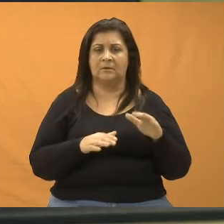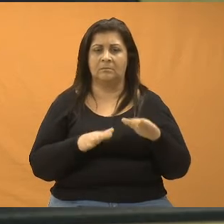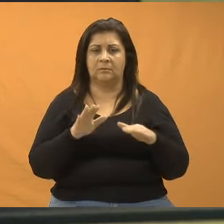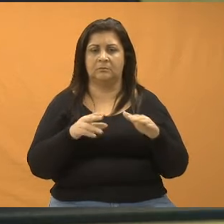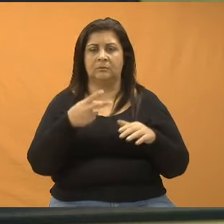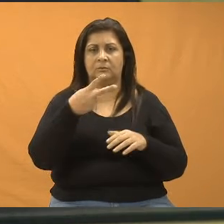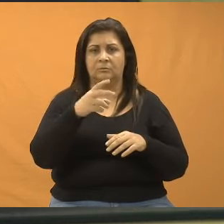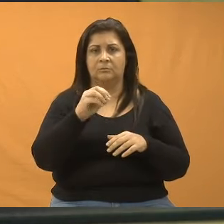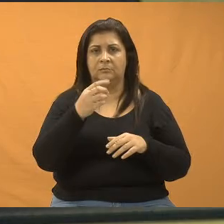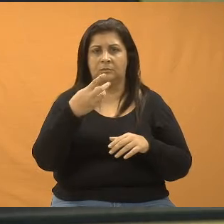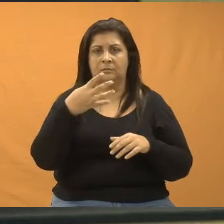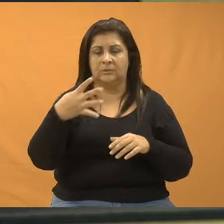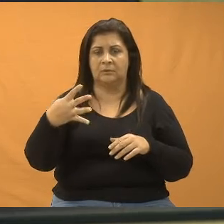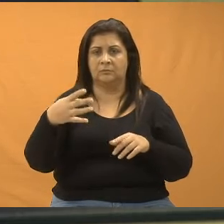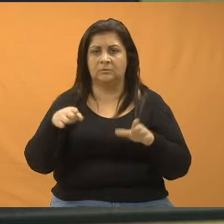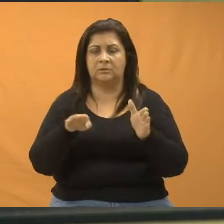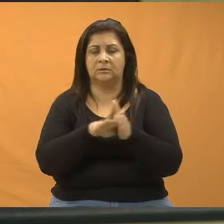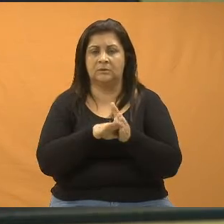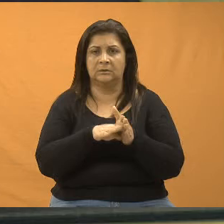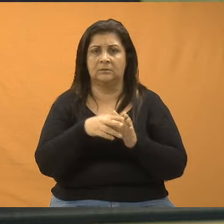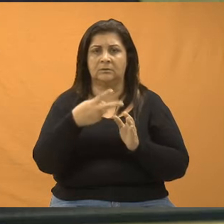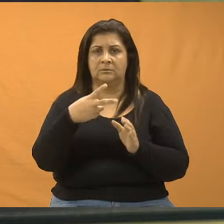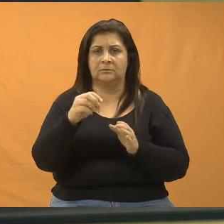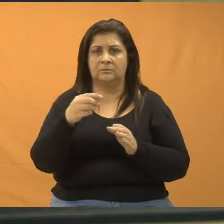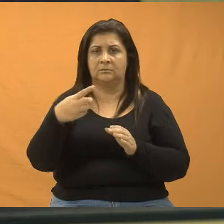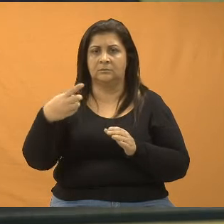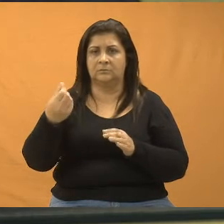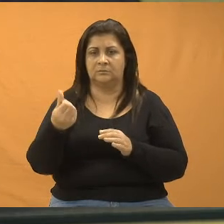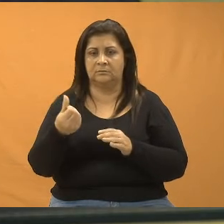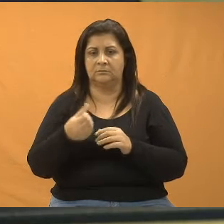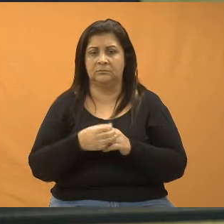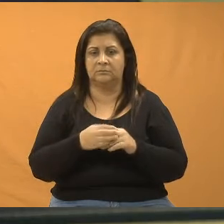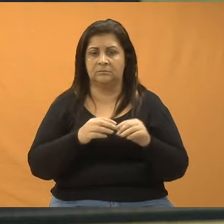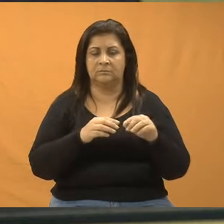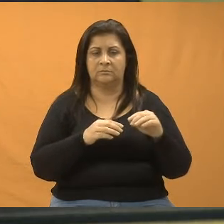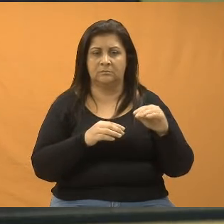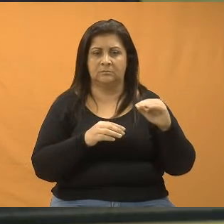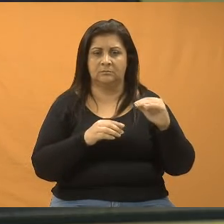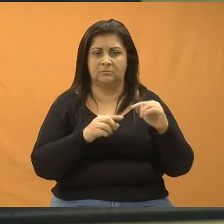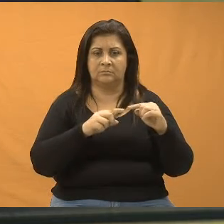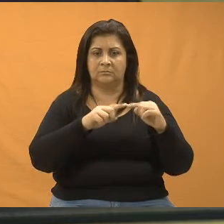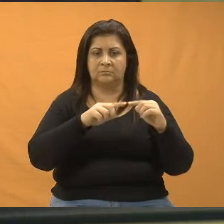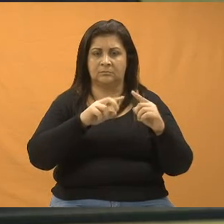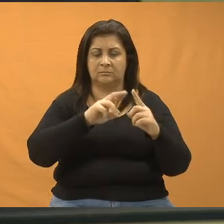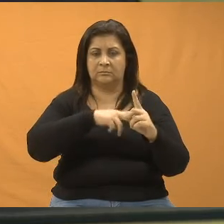e 16. Em dezembro de 16, a dívida saltou de